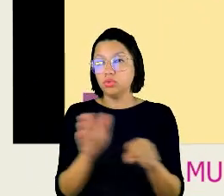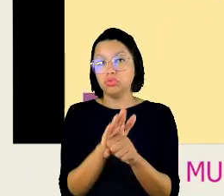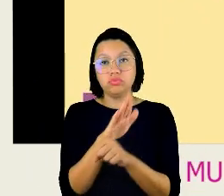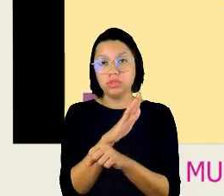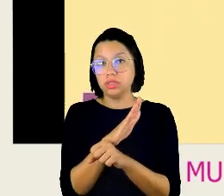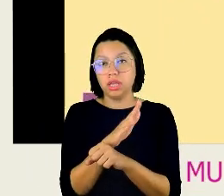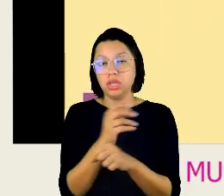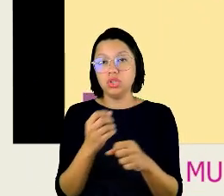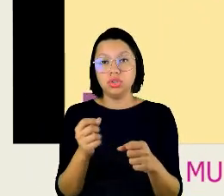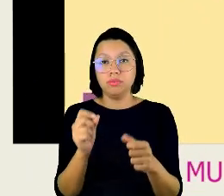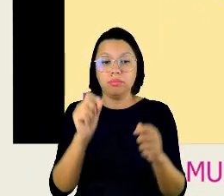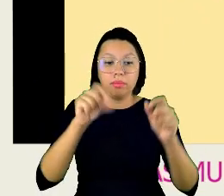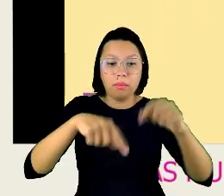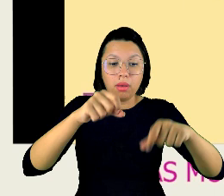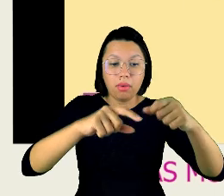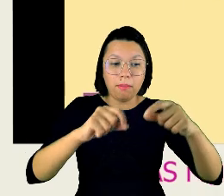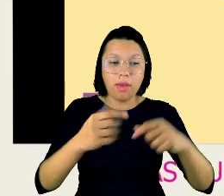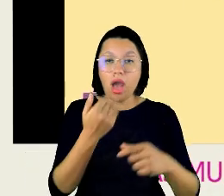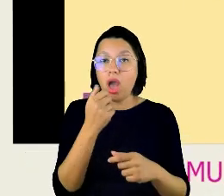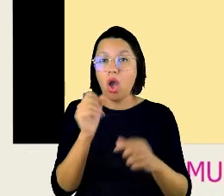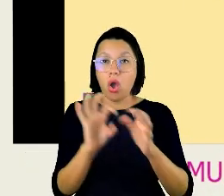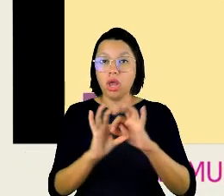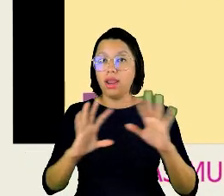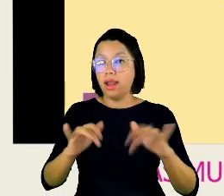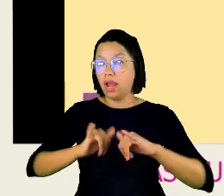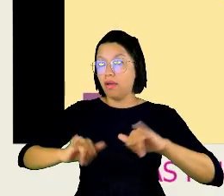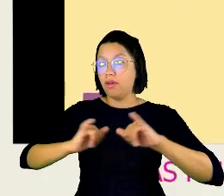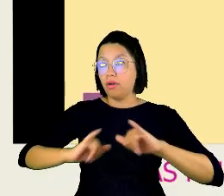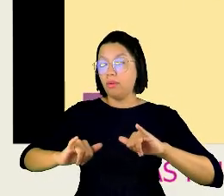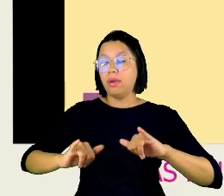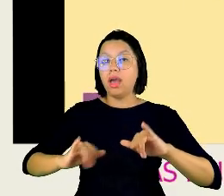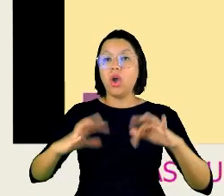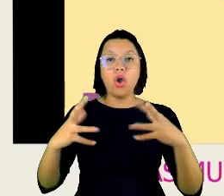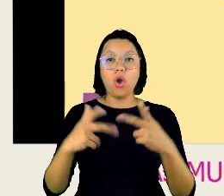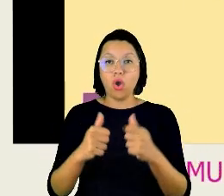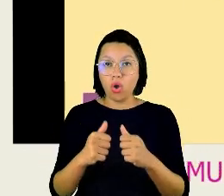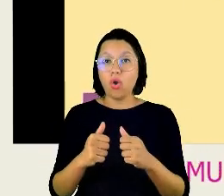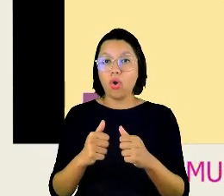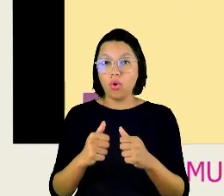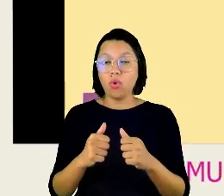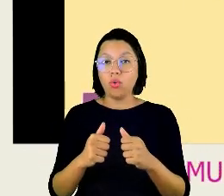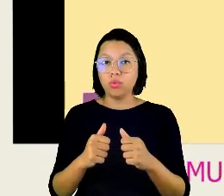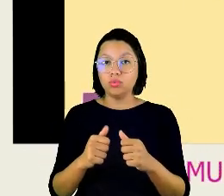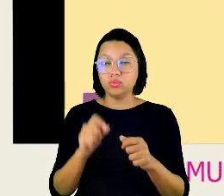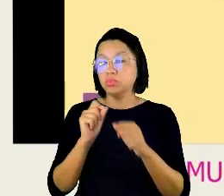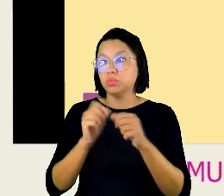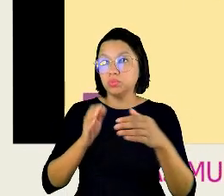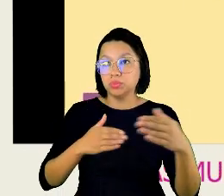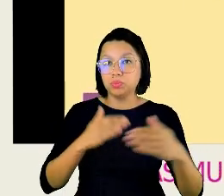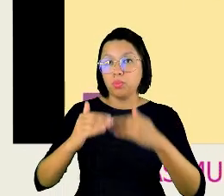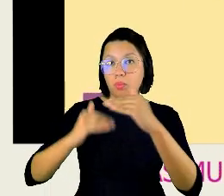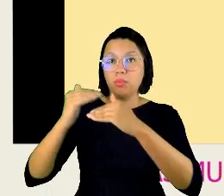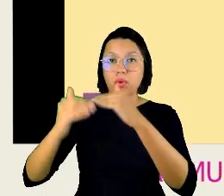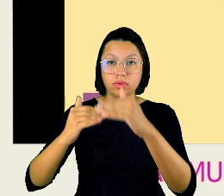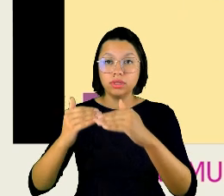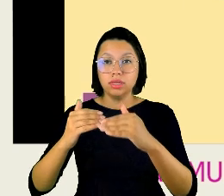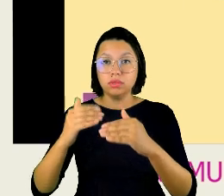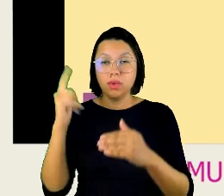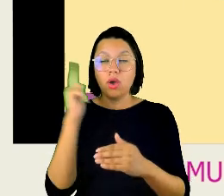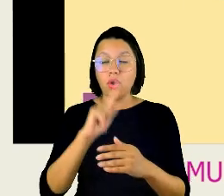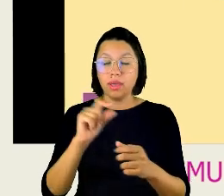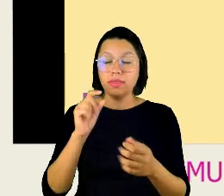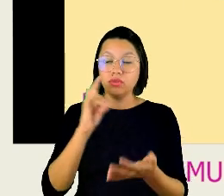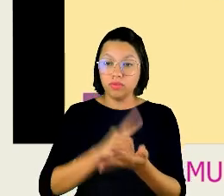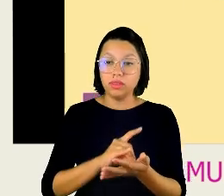se produzir a comida e ter ela disponível no mercado. Toda a produção segue até você conseguir ter, de fato, o alimento à